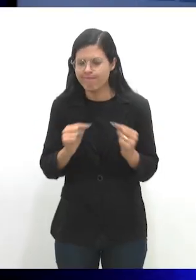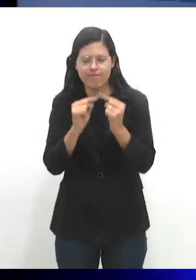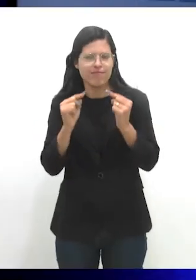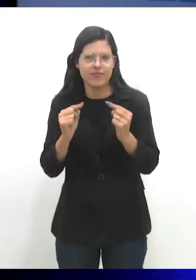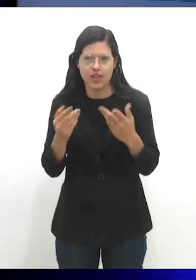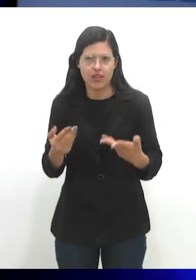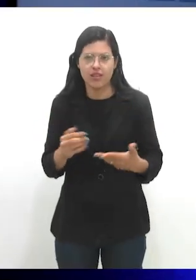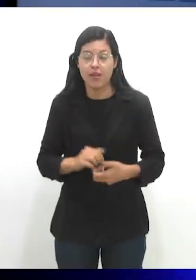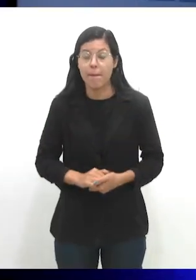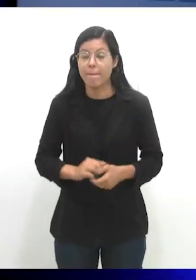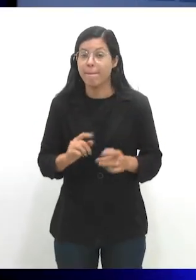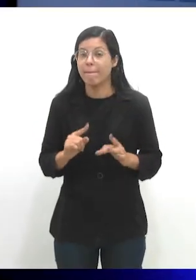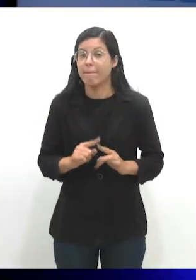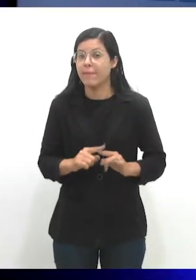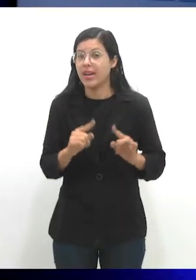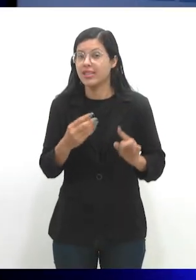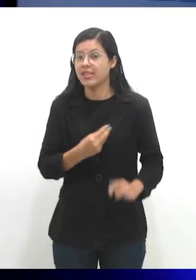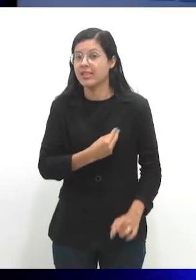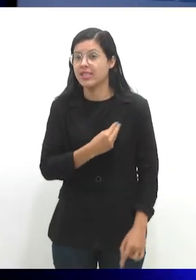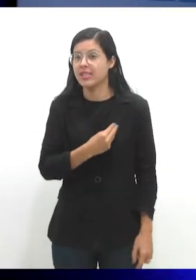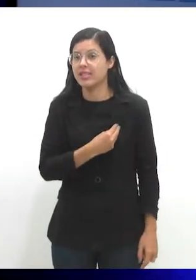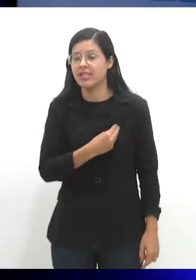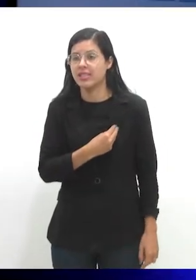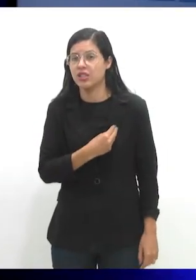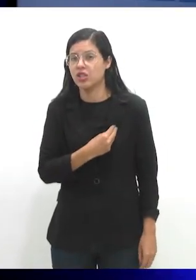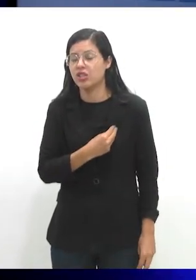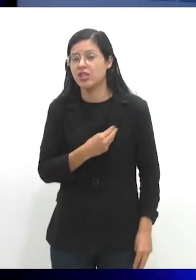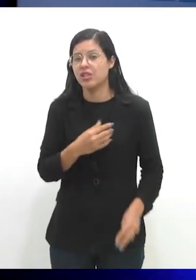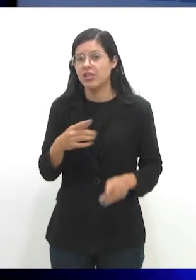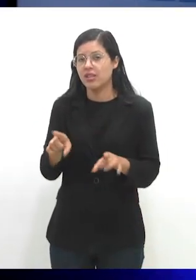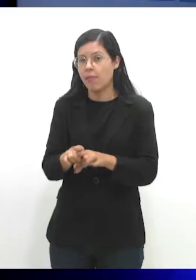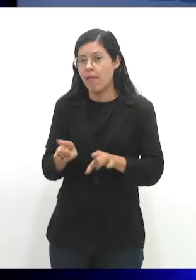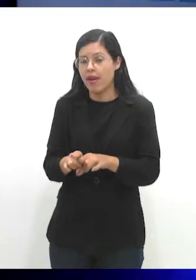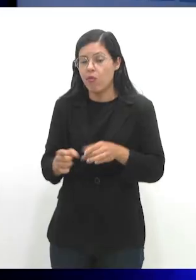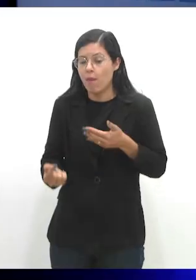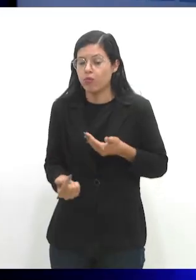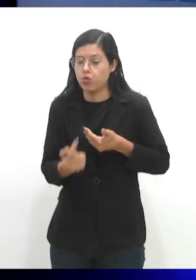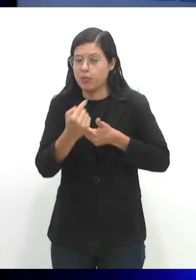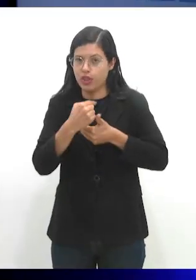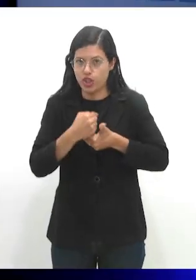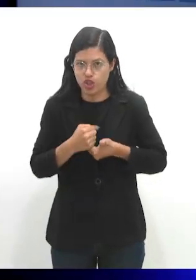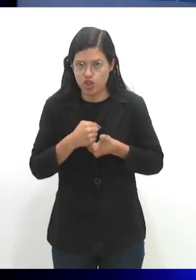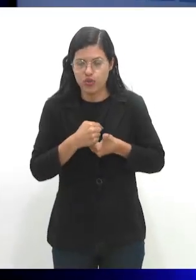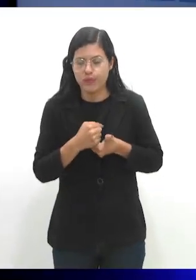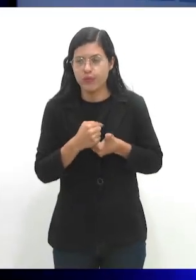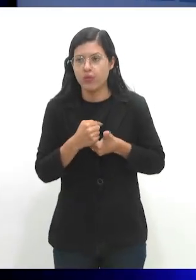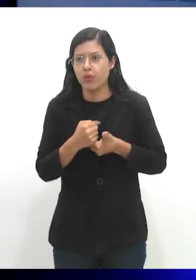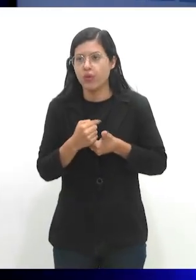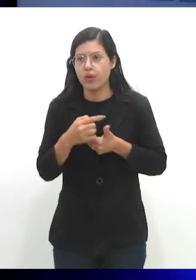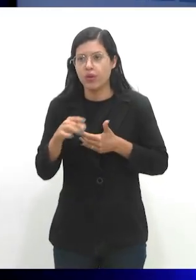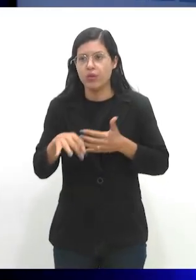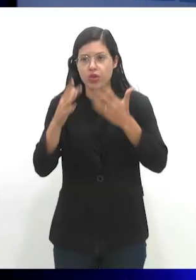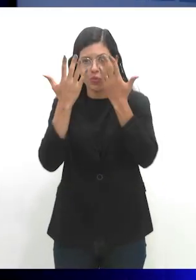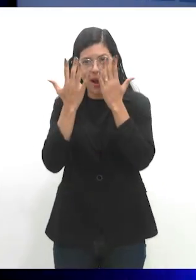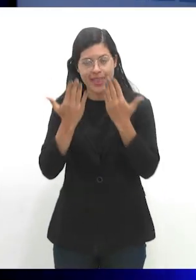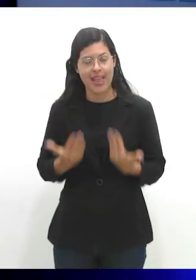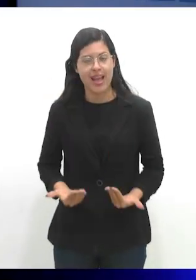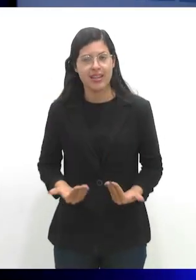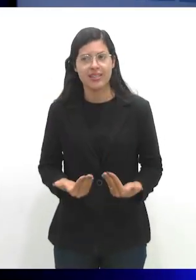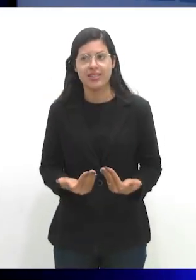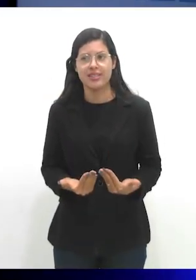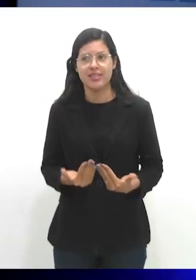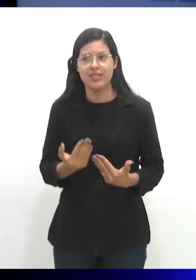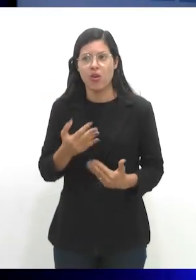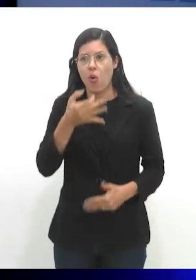dizer. Mas existe o caráter da subjetividade. Em última análise, você dá a